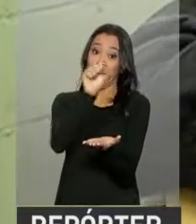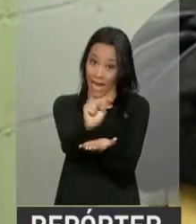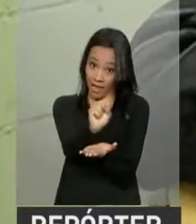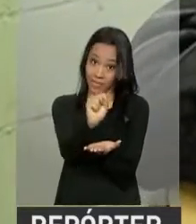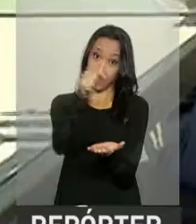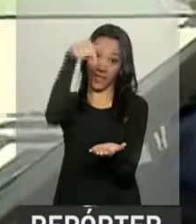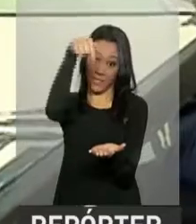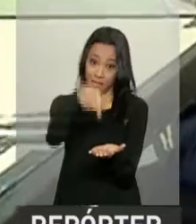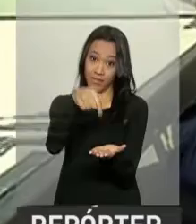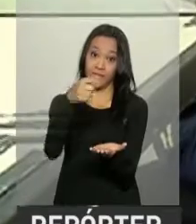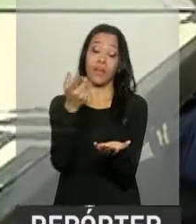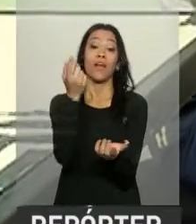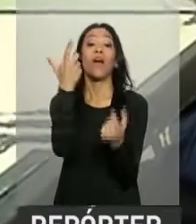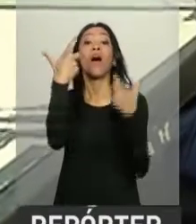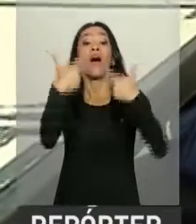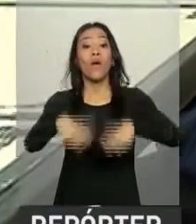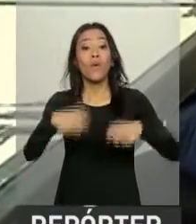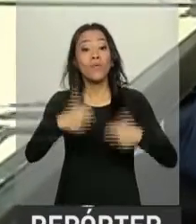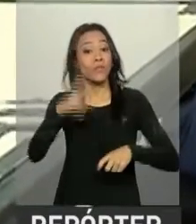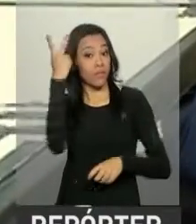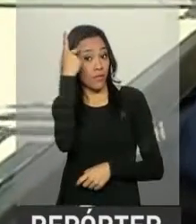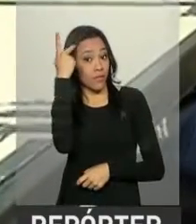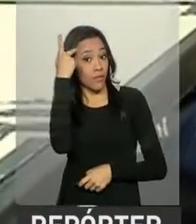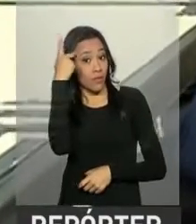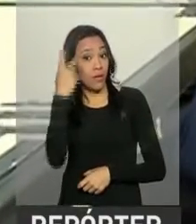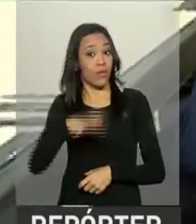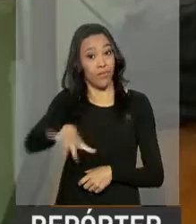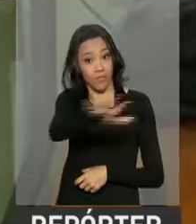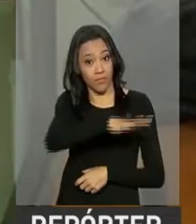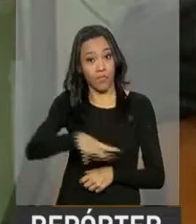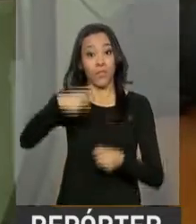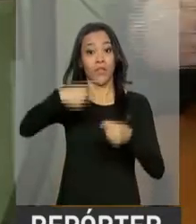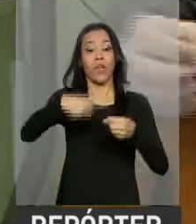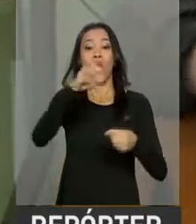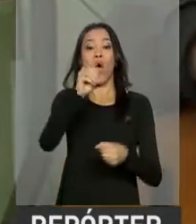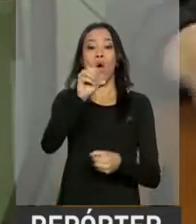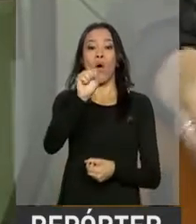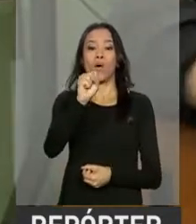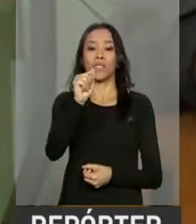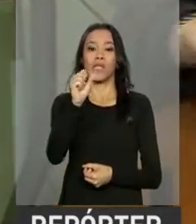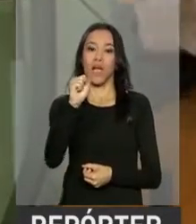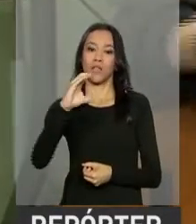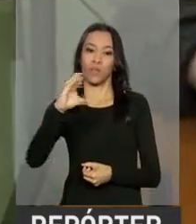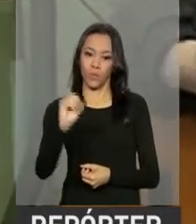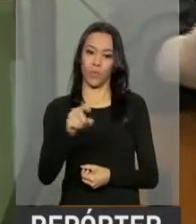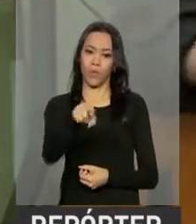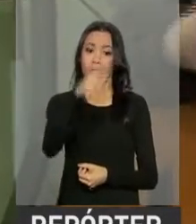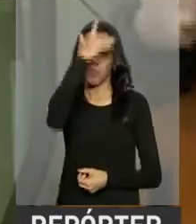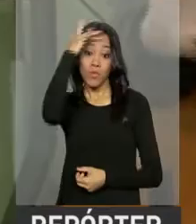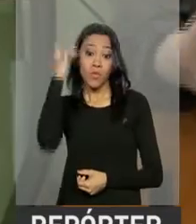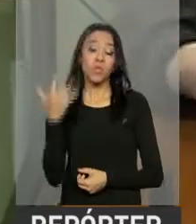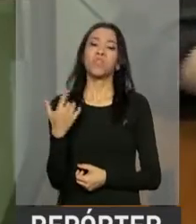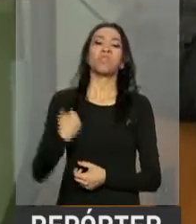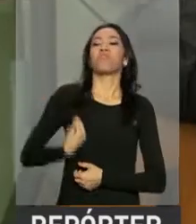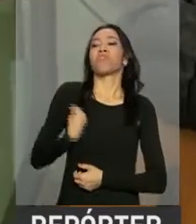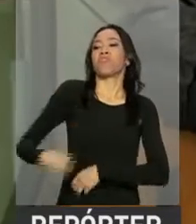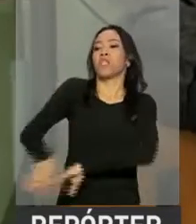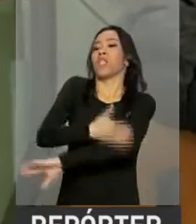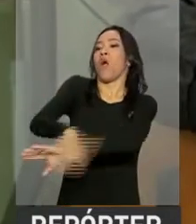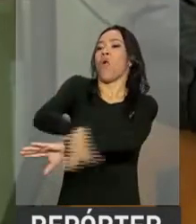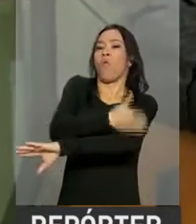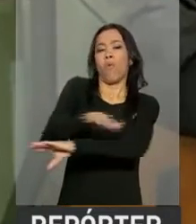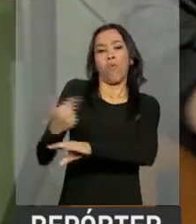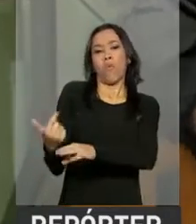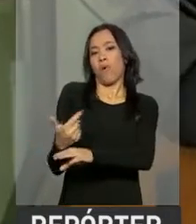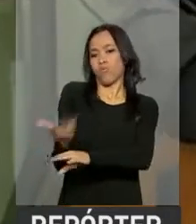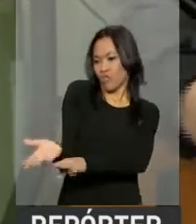padroeira na periferia de osasco na grande são paulo tinha o pessoal um pouco da rua pannu tomar o caminho mas